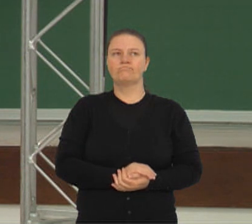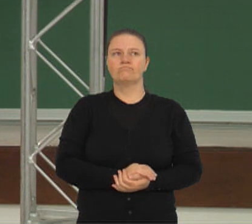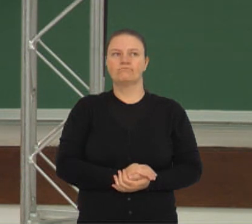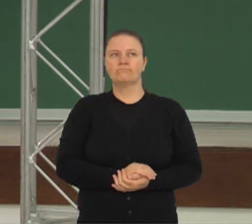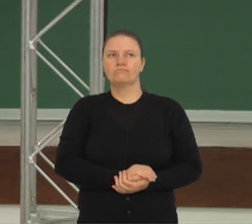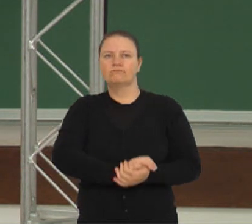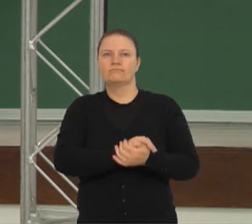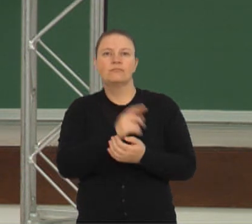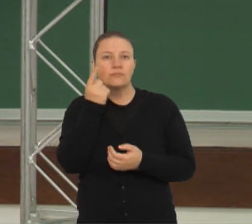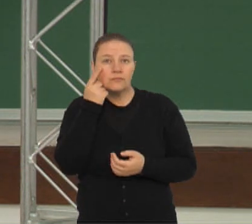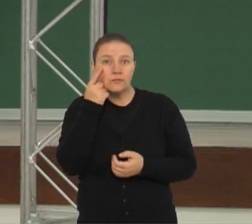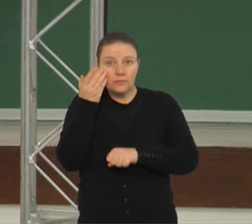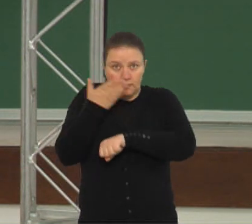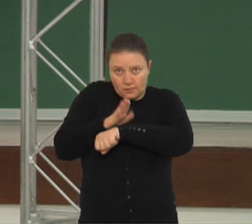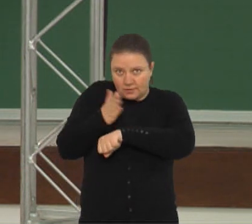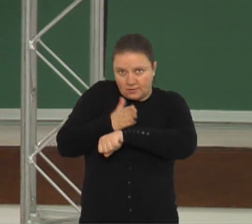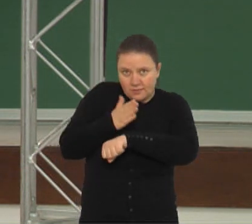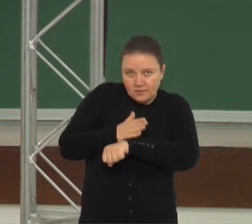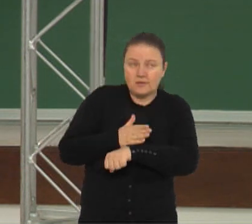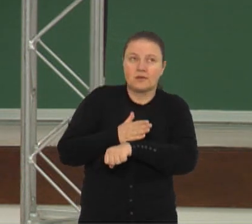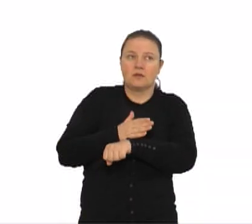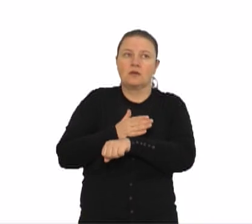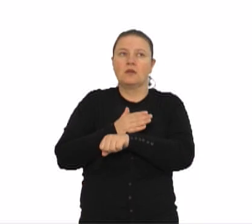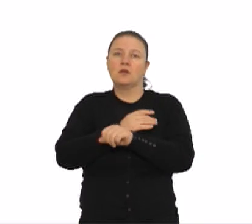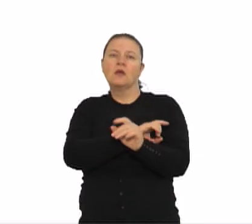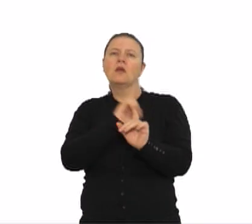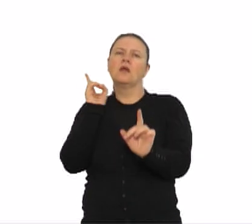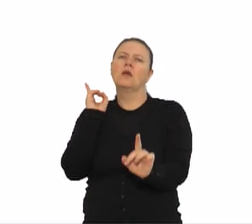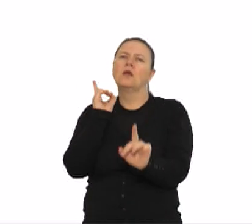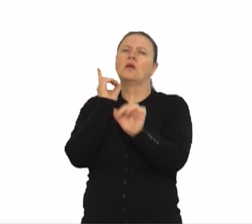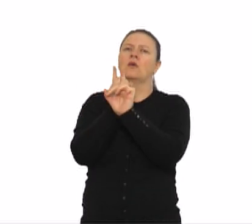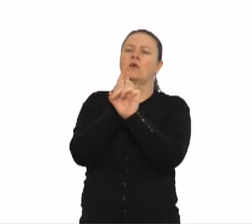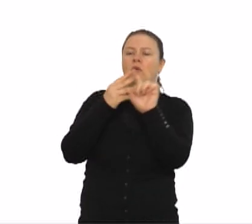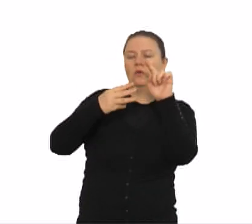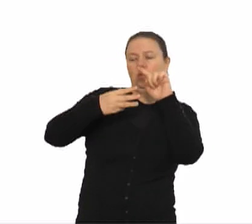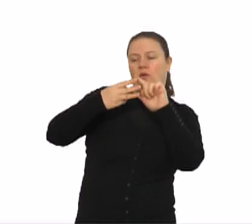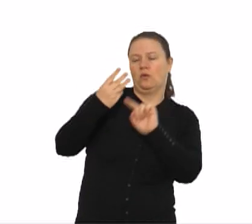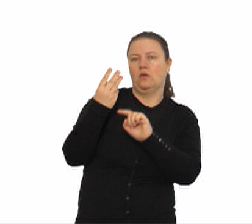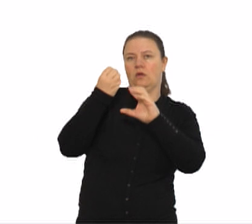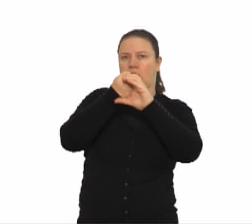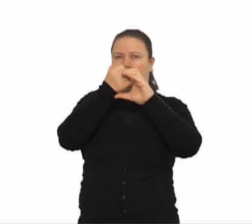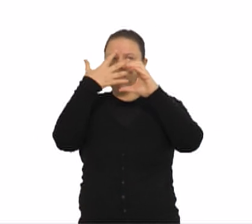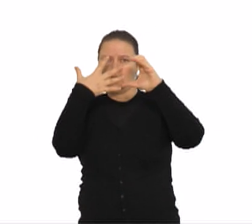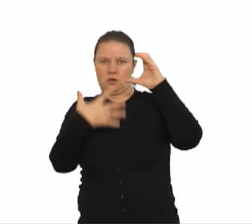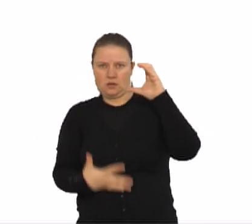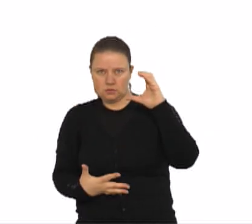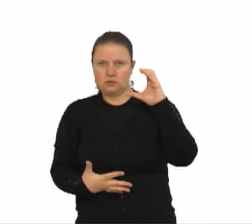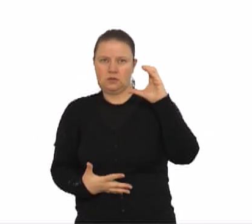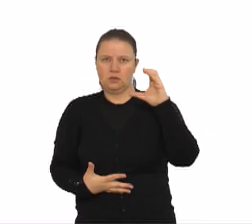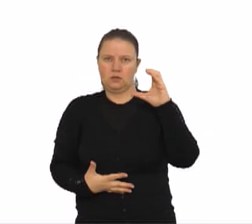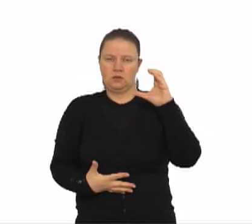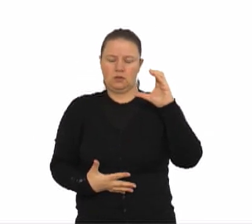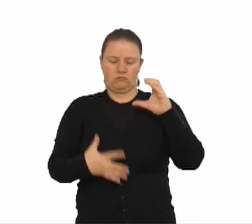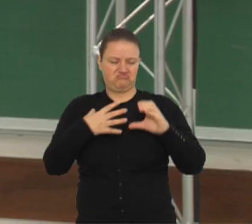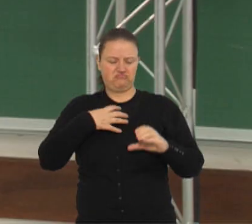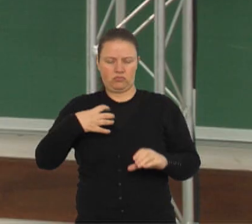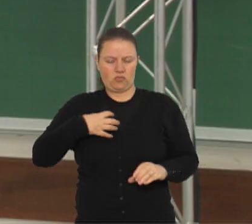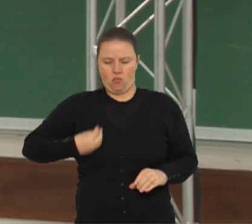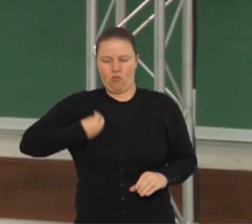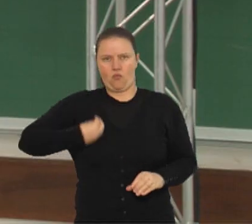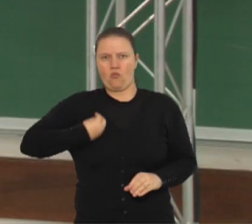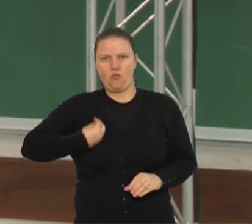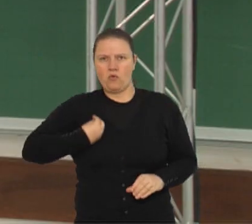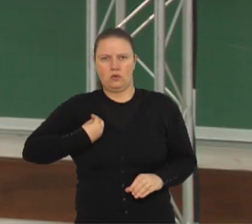Vamos então a mais esse exercício. Encontre 3 características do mundo material e do mundo inteligível